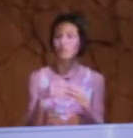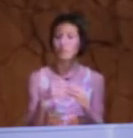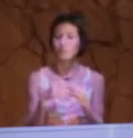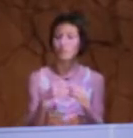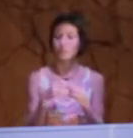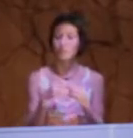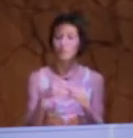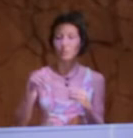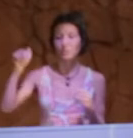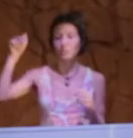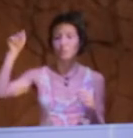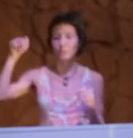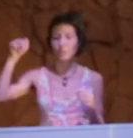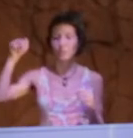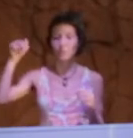Do norte, onde tem